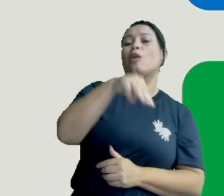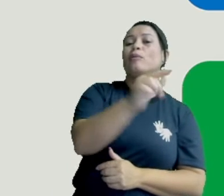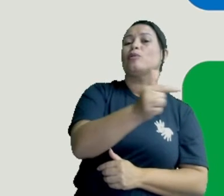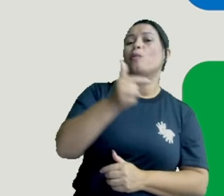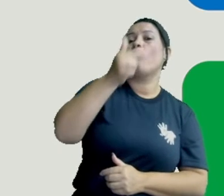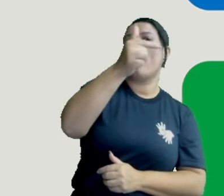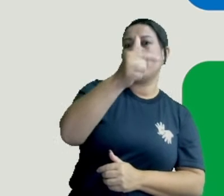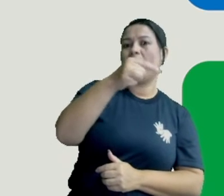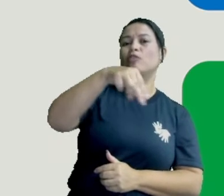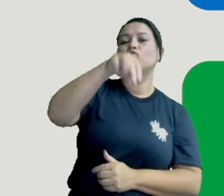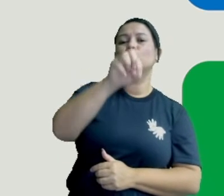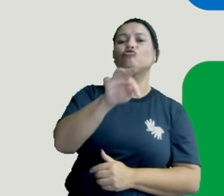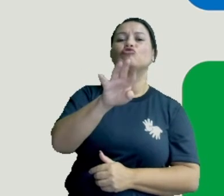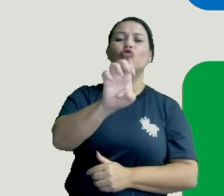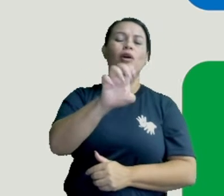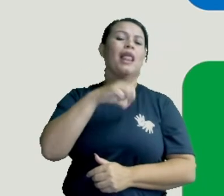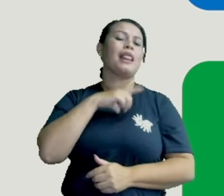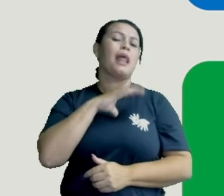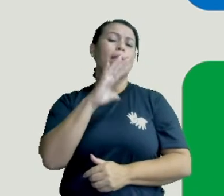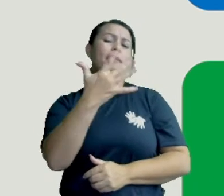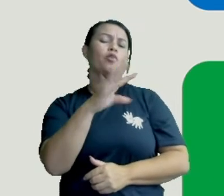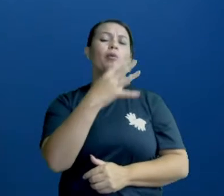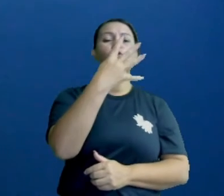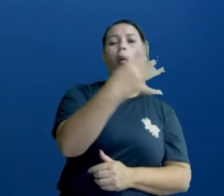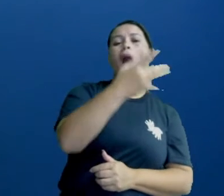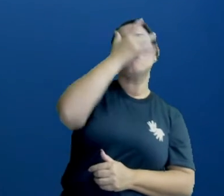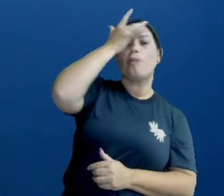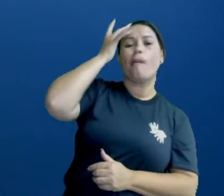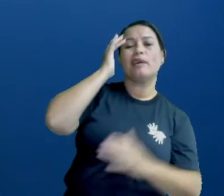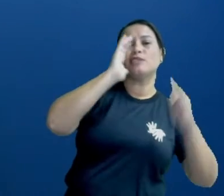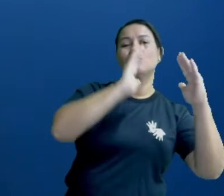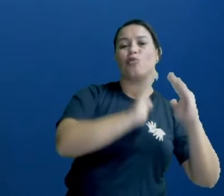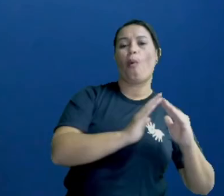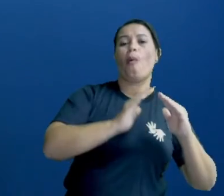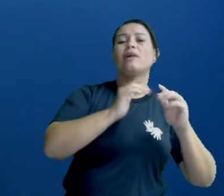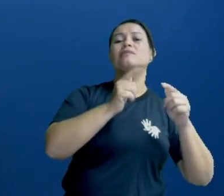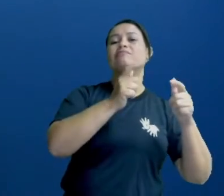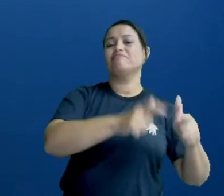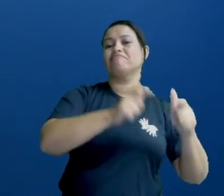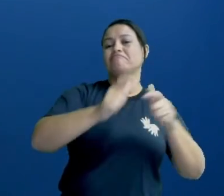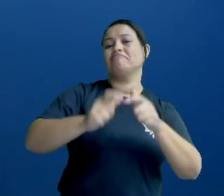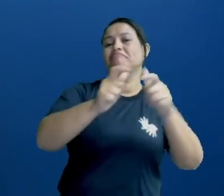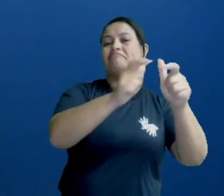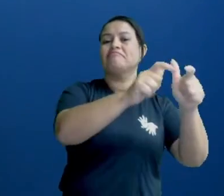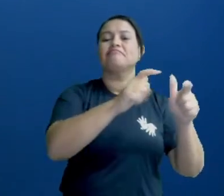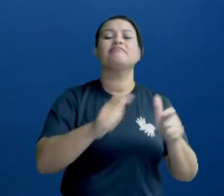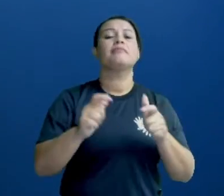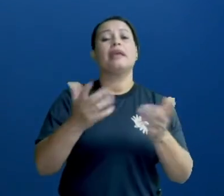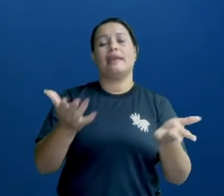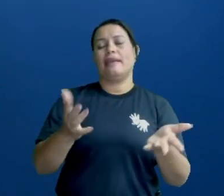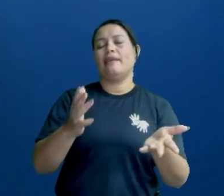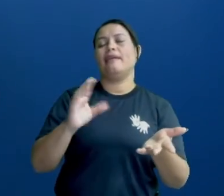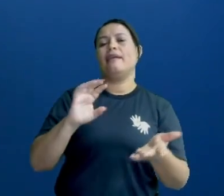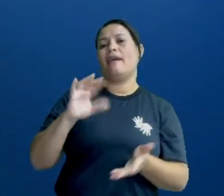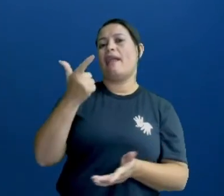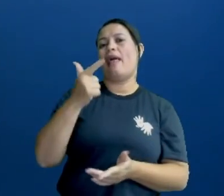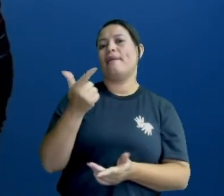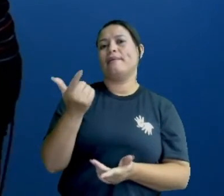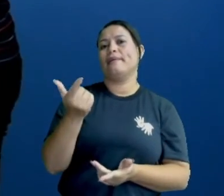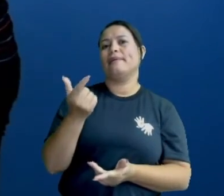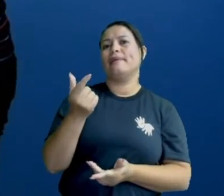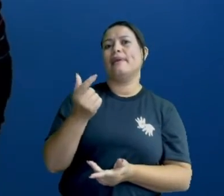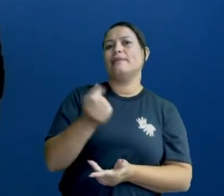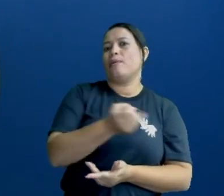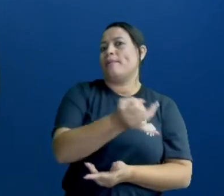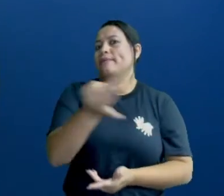região norte, a gente vai encontrar apenas 4 pessoas, né, aproximadamente, né, e isso seria logicamente um valor hipotético,